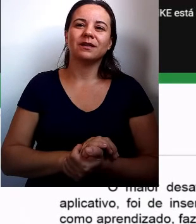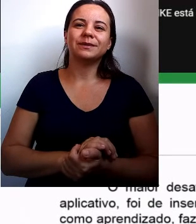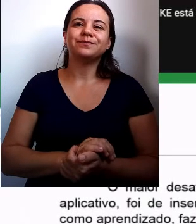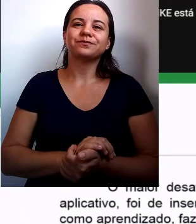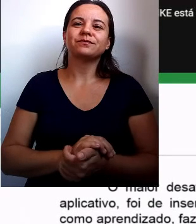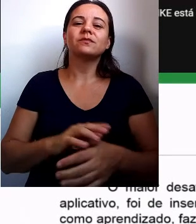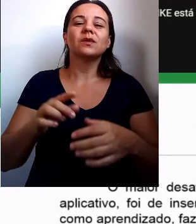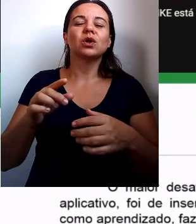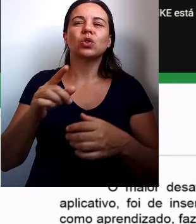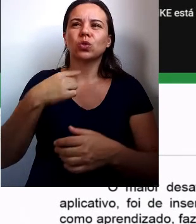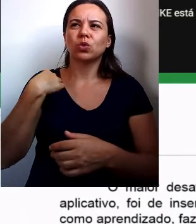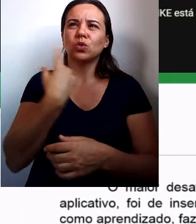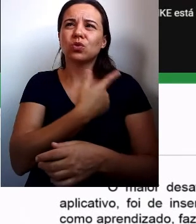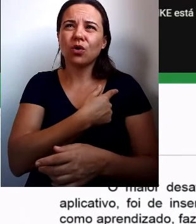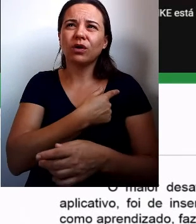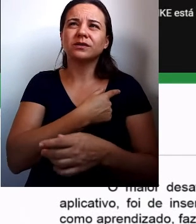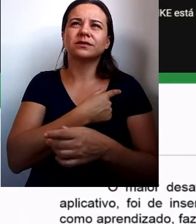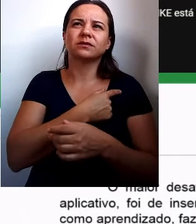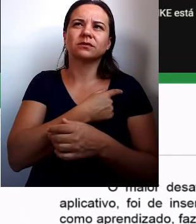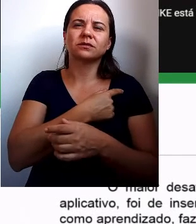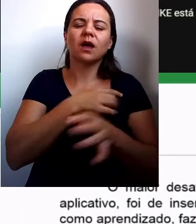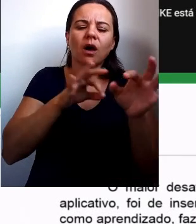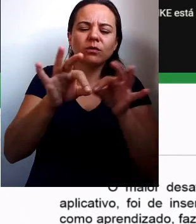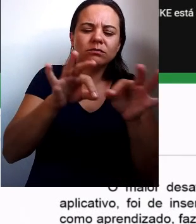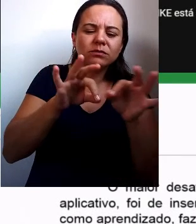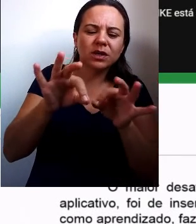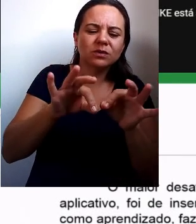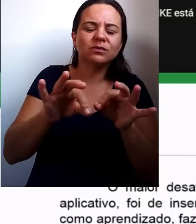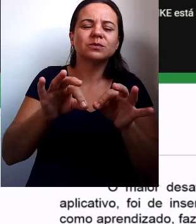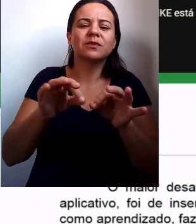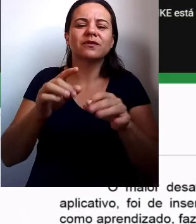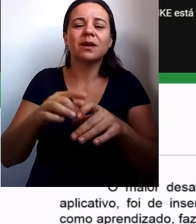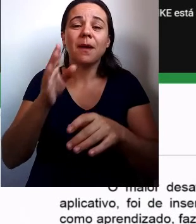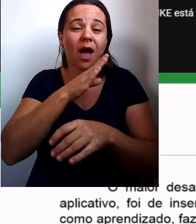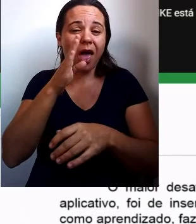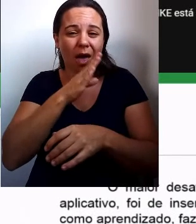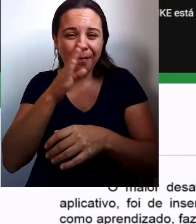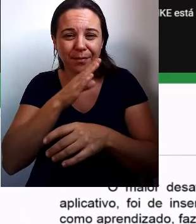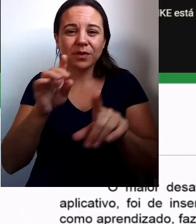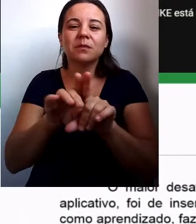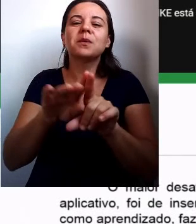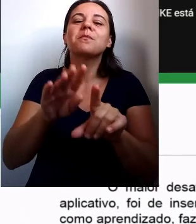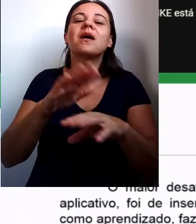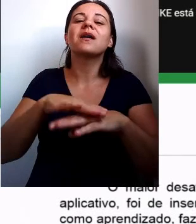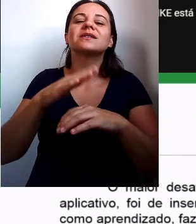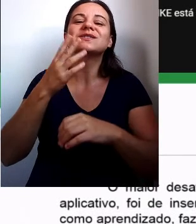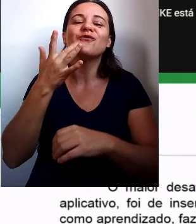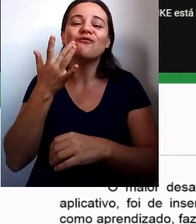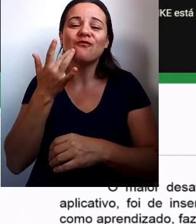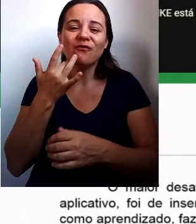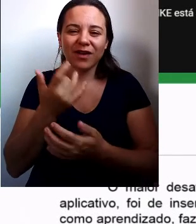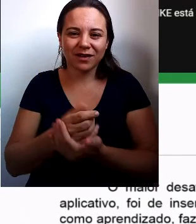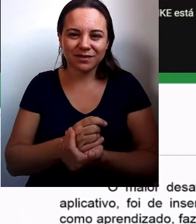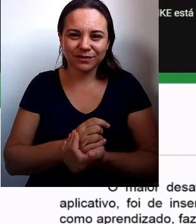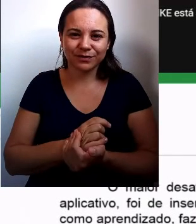para ele ficar ágil, fácil de operacionalizar. Outra dificuldade